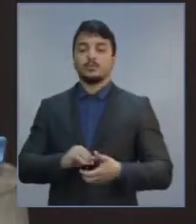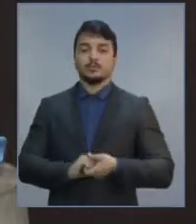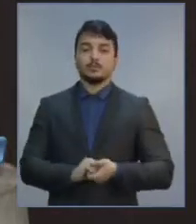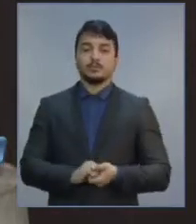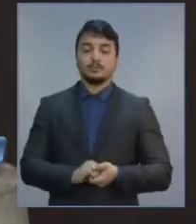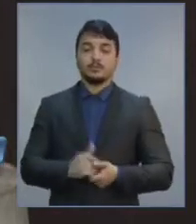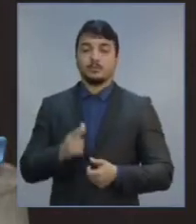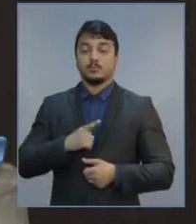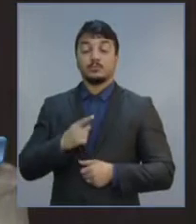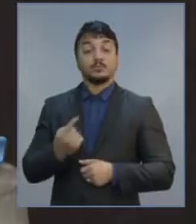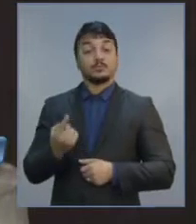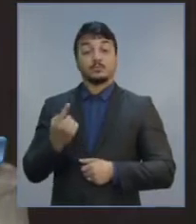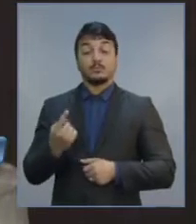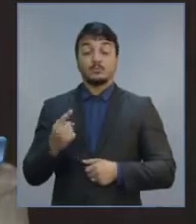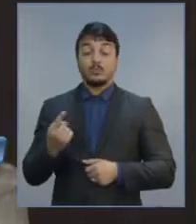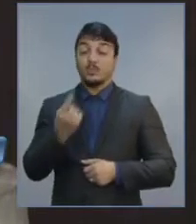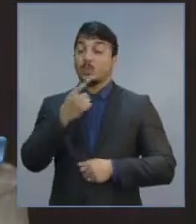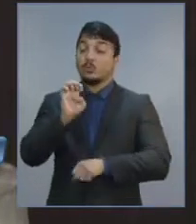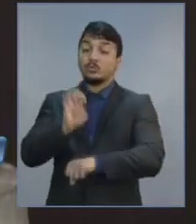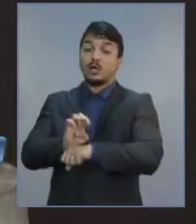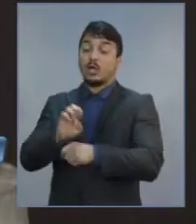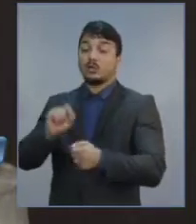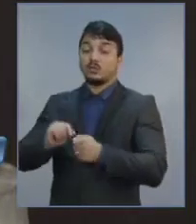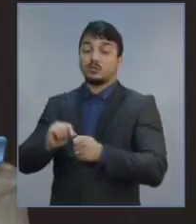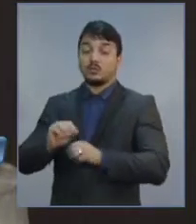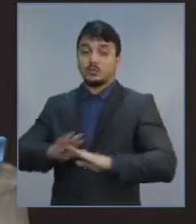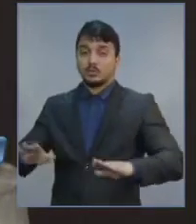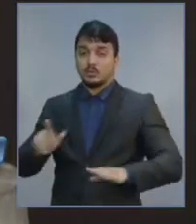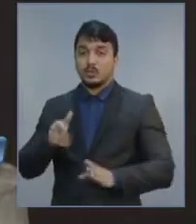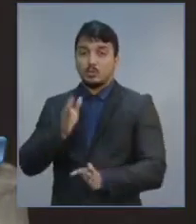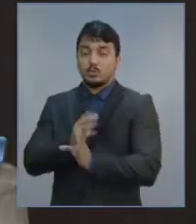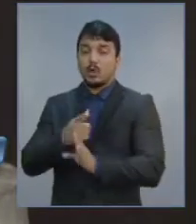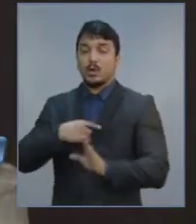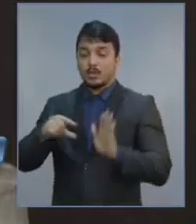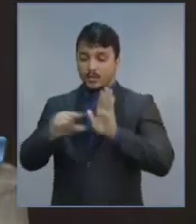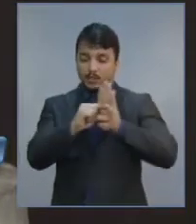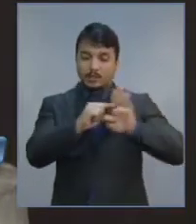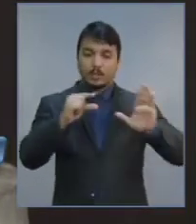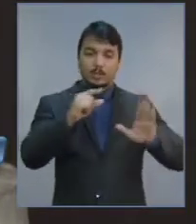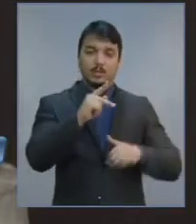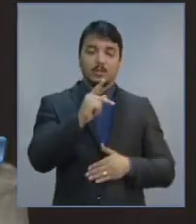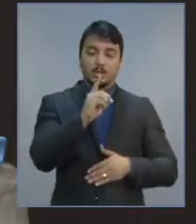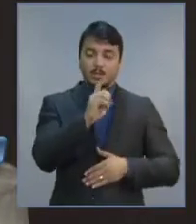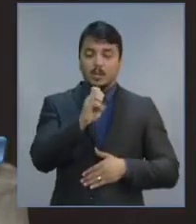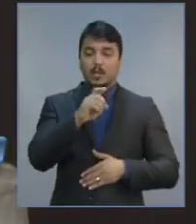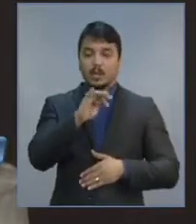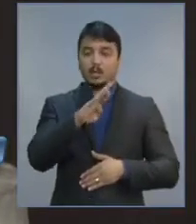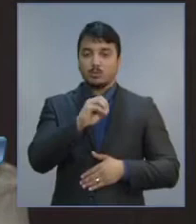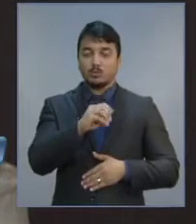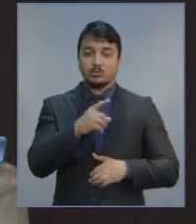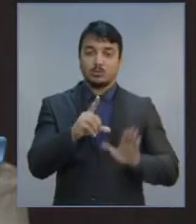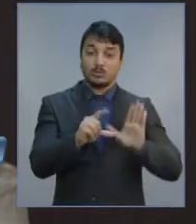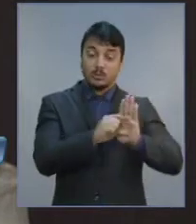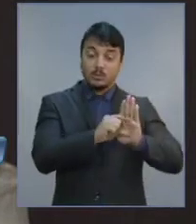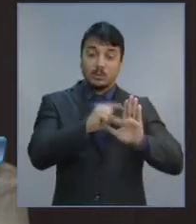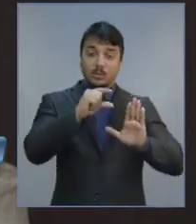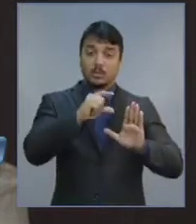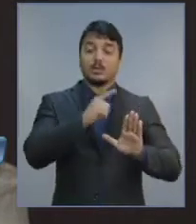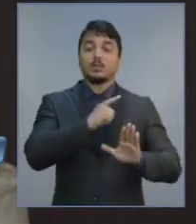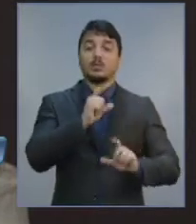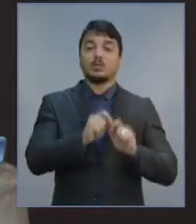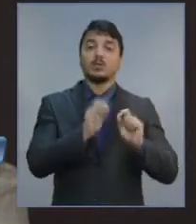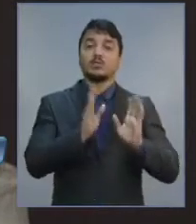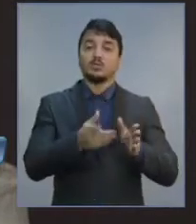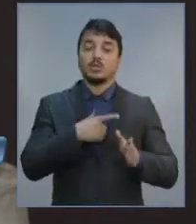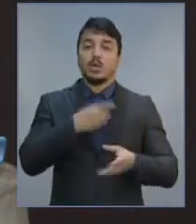Os estados, um estado que fez isso, por via de decreto, o Paraná, esse decreto já está